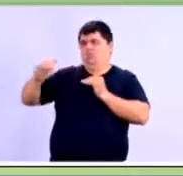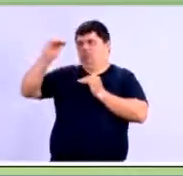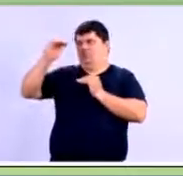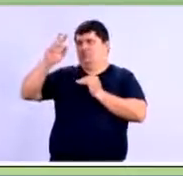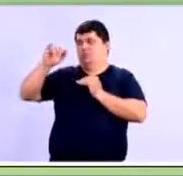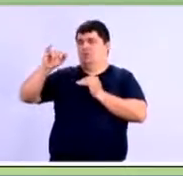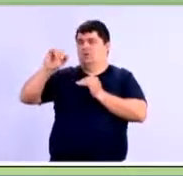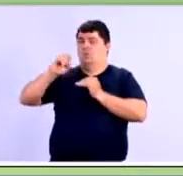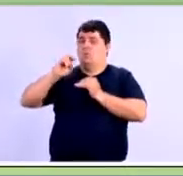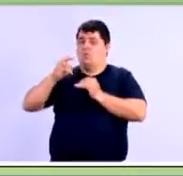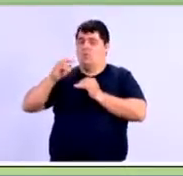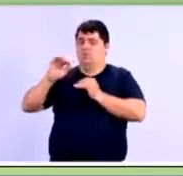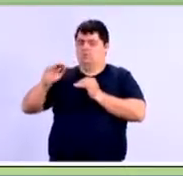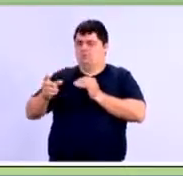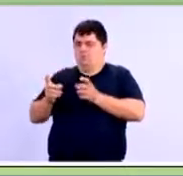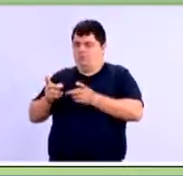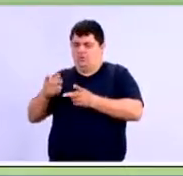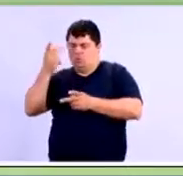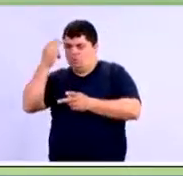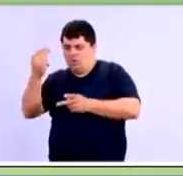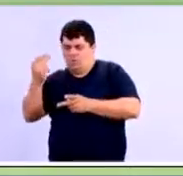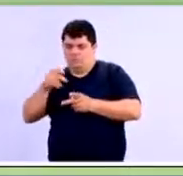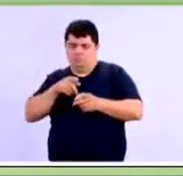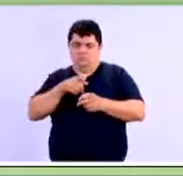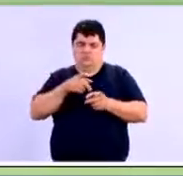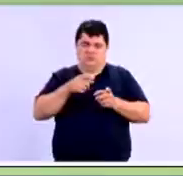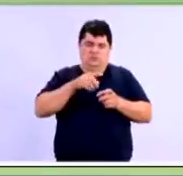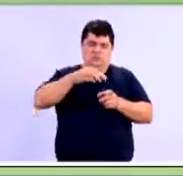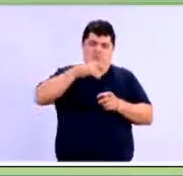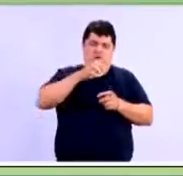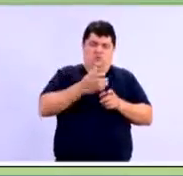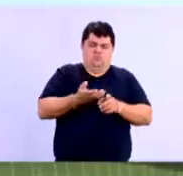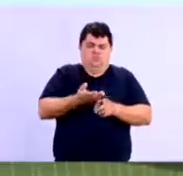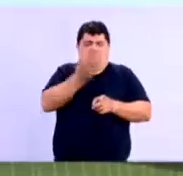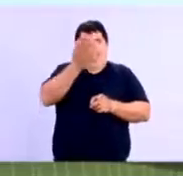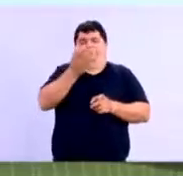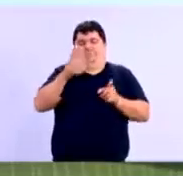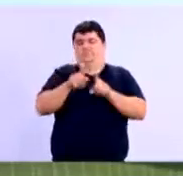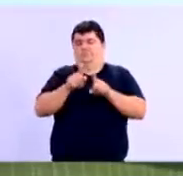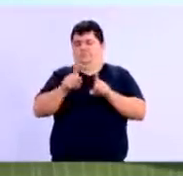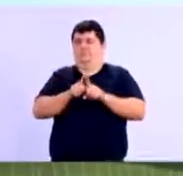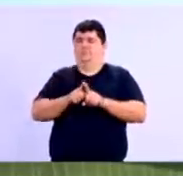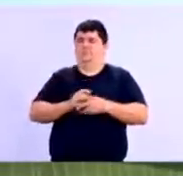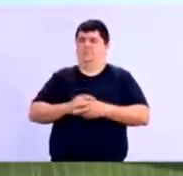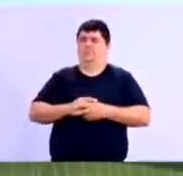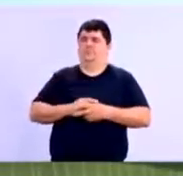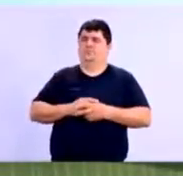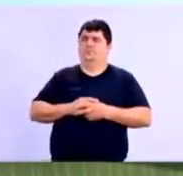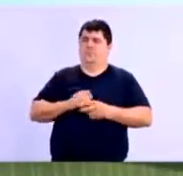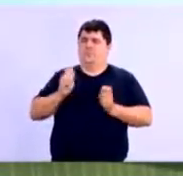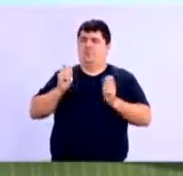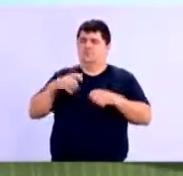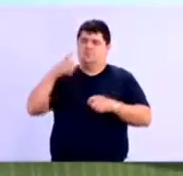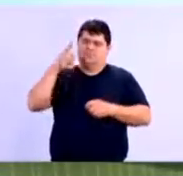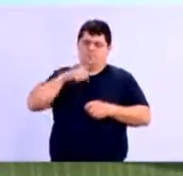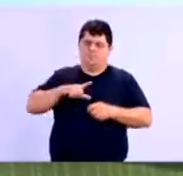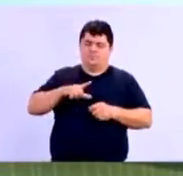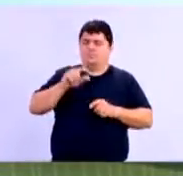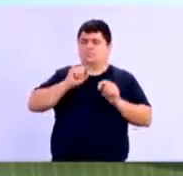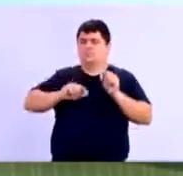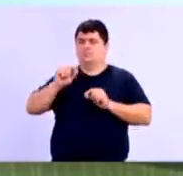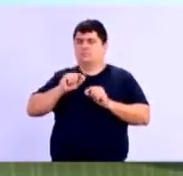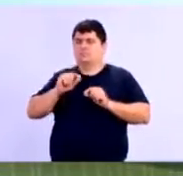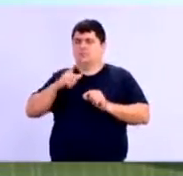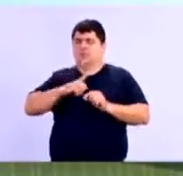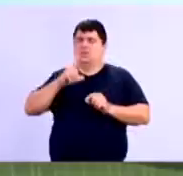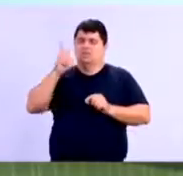maior. Ok? Dessa forma, a gente consegue estabelecer que nós podemos